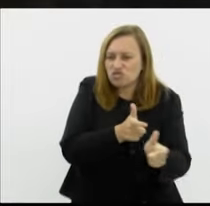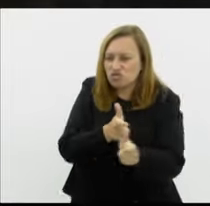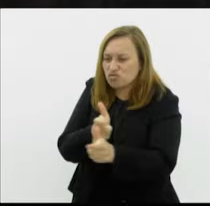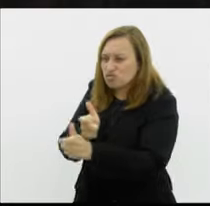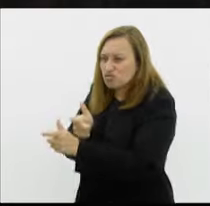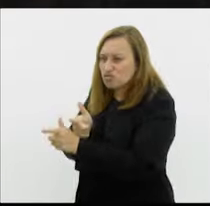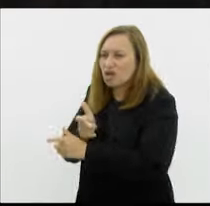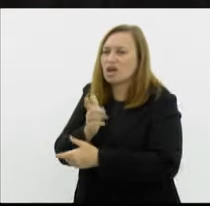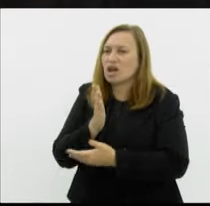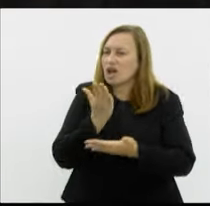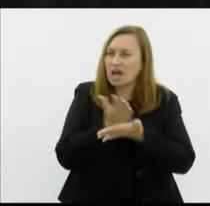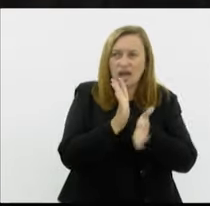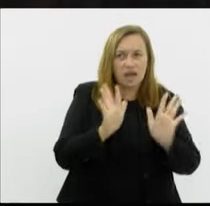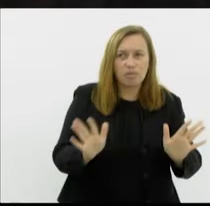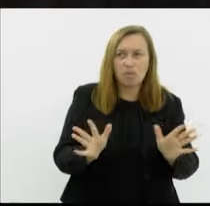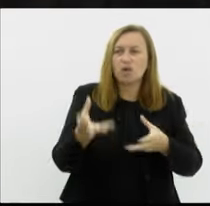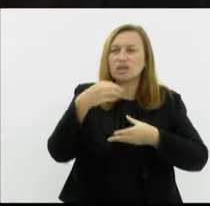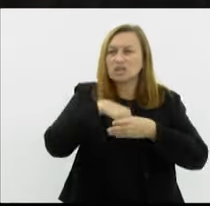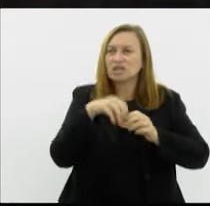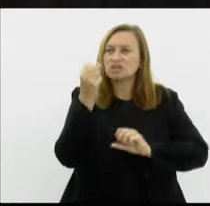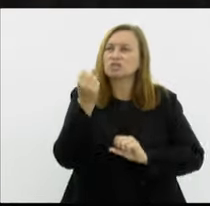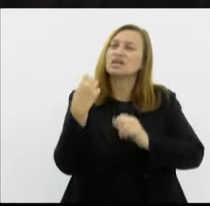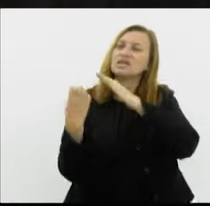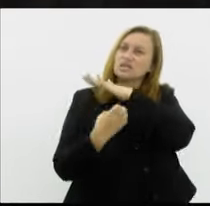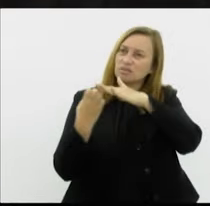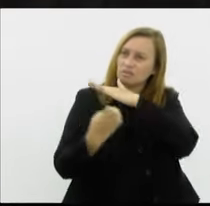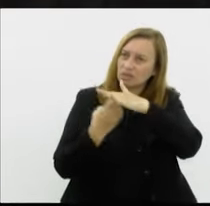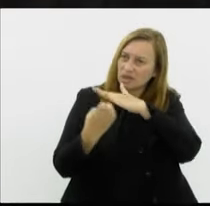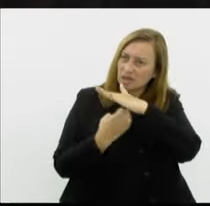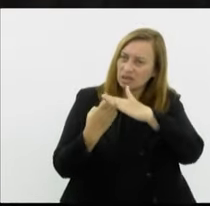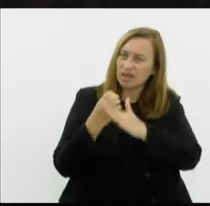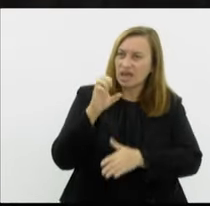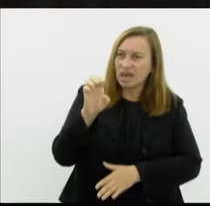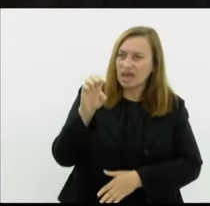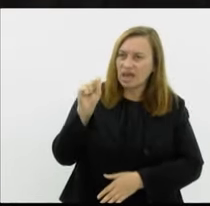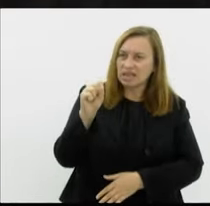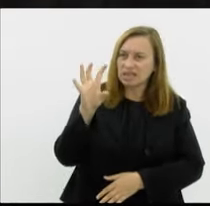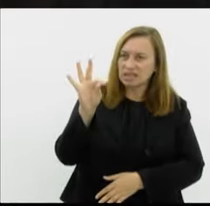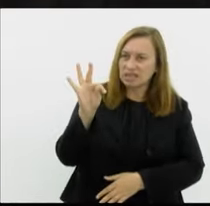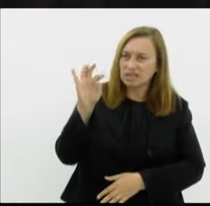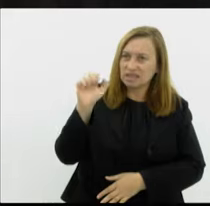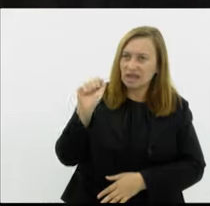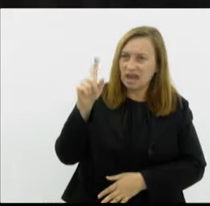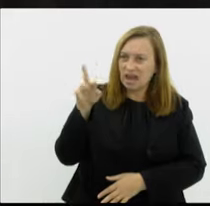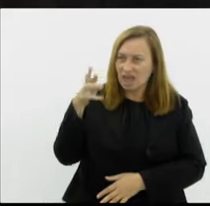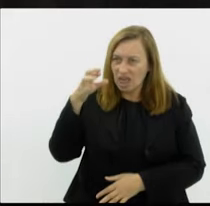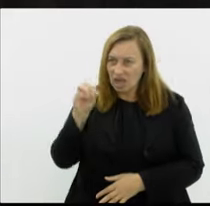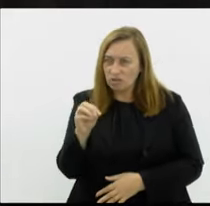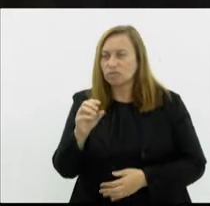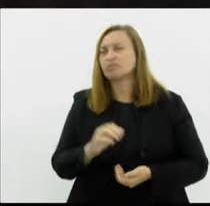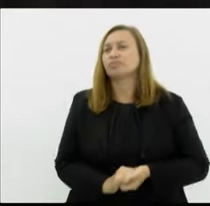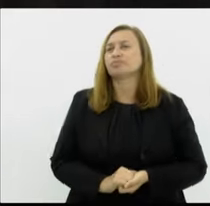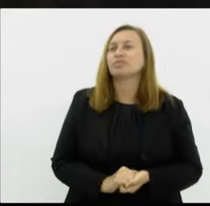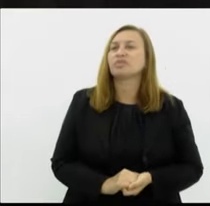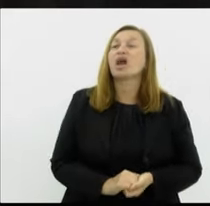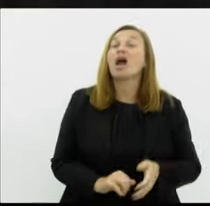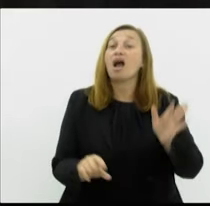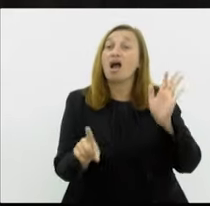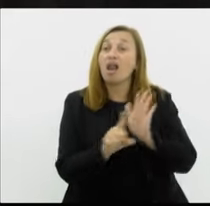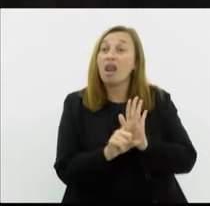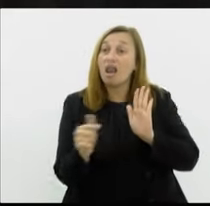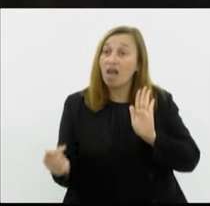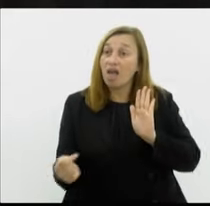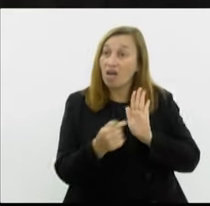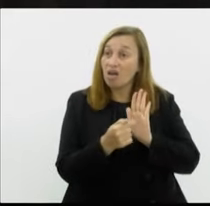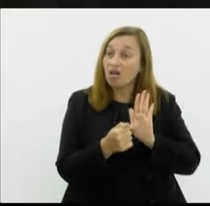o amianto das empresas, que dava doenças como asbestose, mesotelioma, a lei que